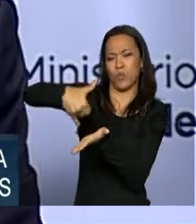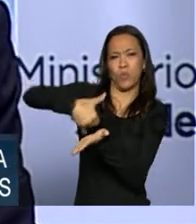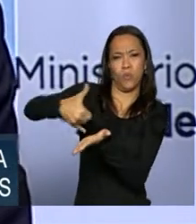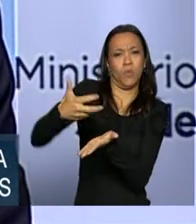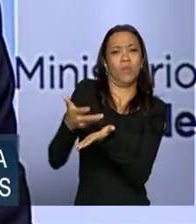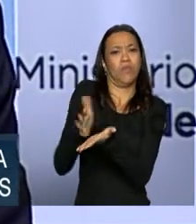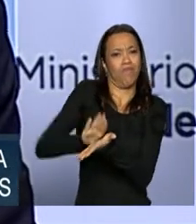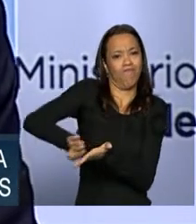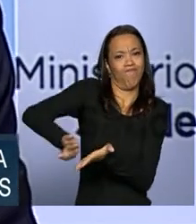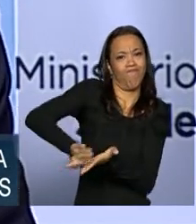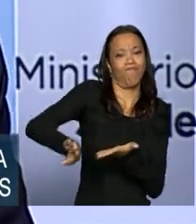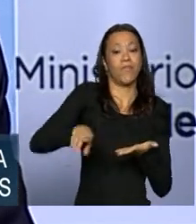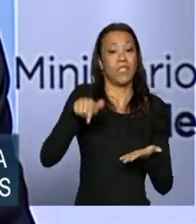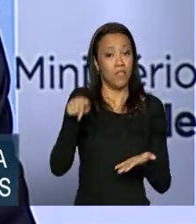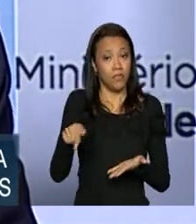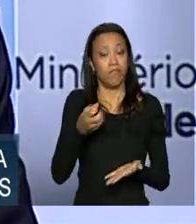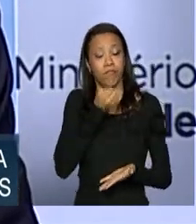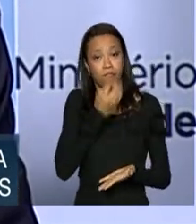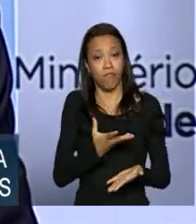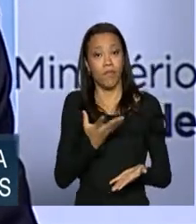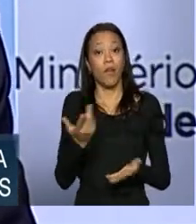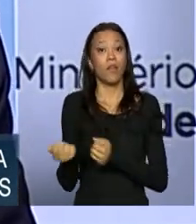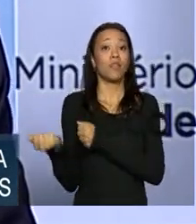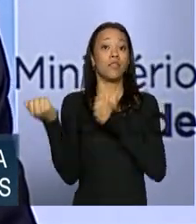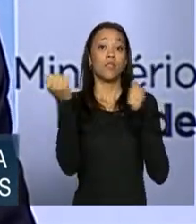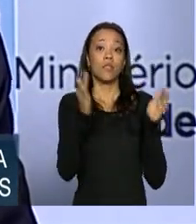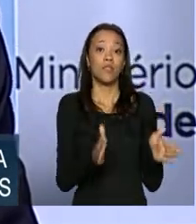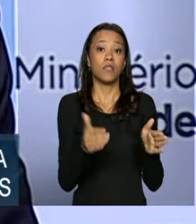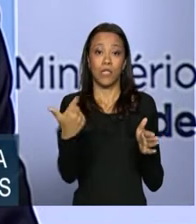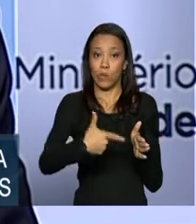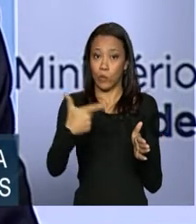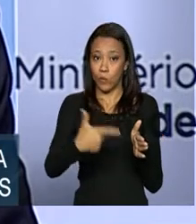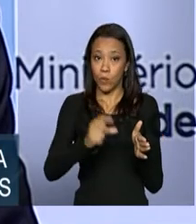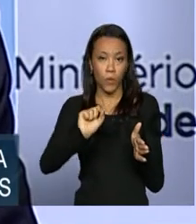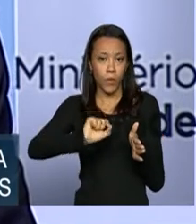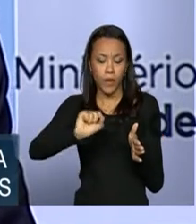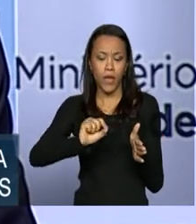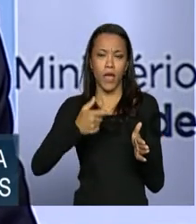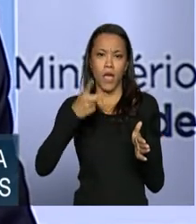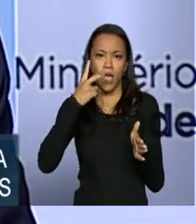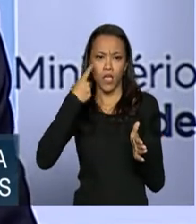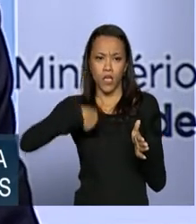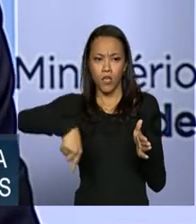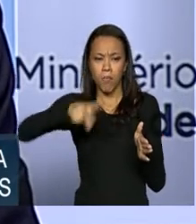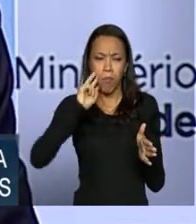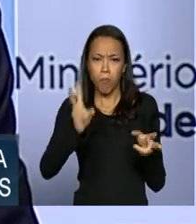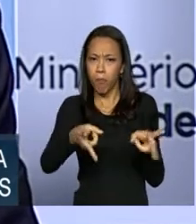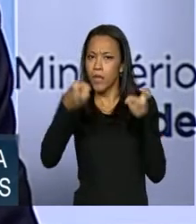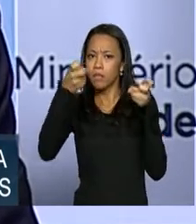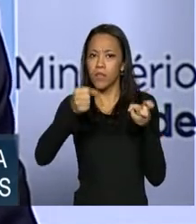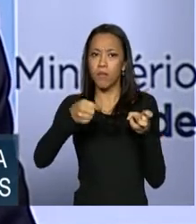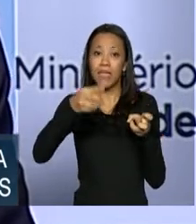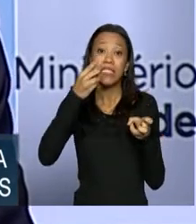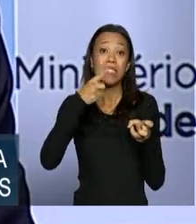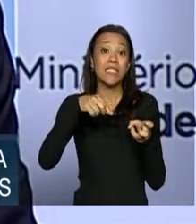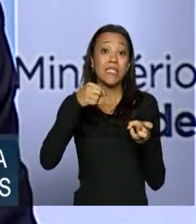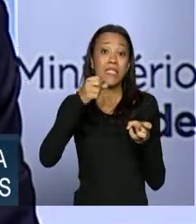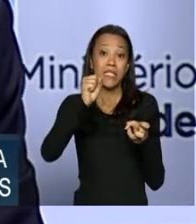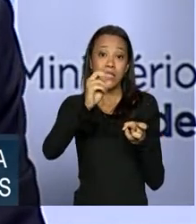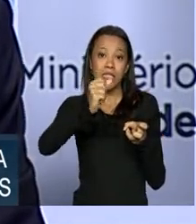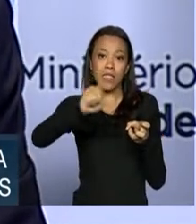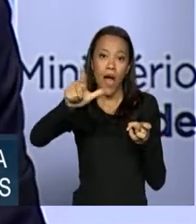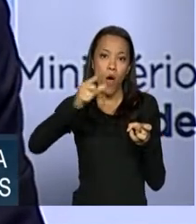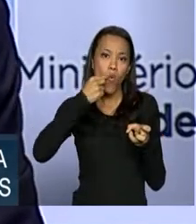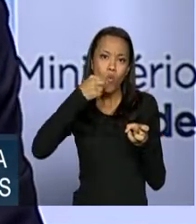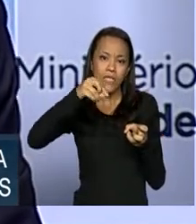precisa ser uma tendência mais consistente. E, em segundo lugar, esta percepção do baixo consumo de sal pela população, quando isso